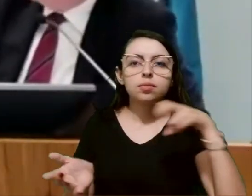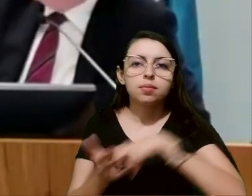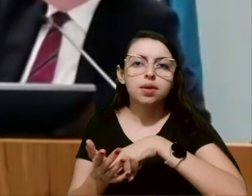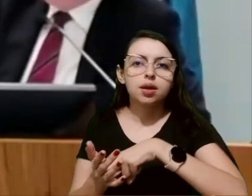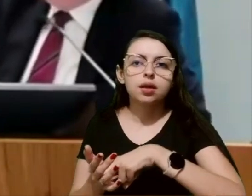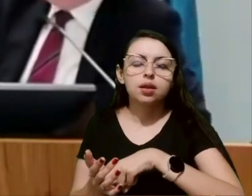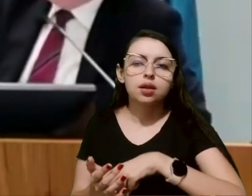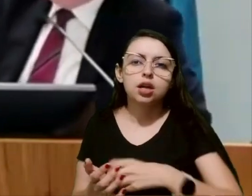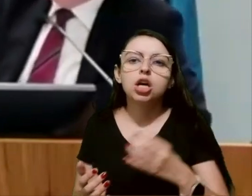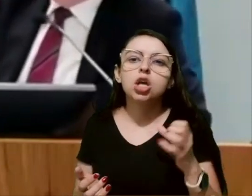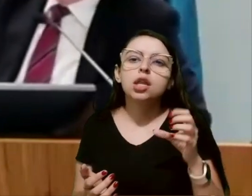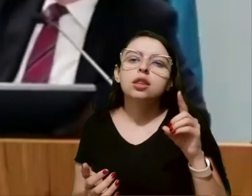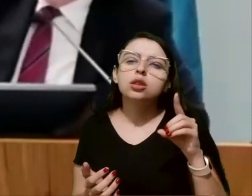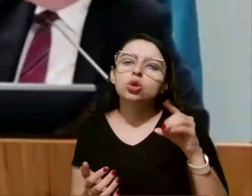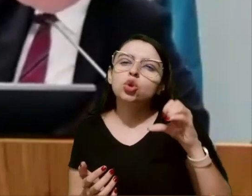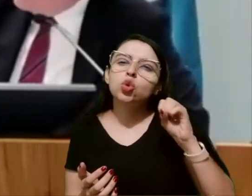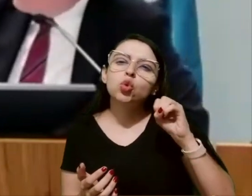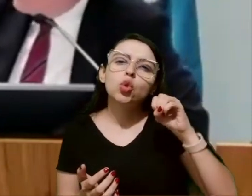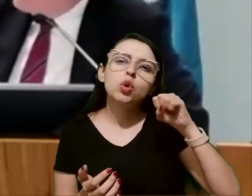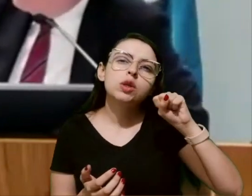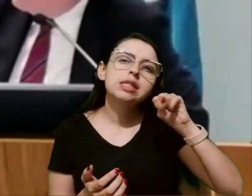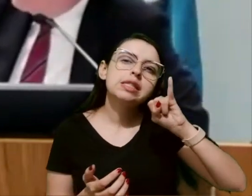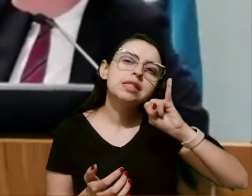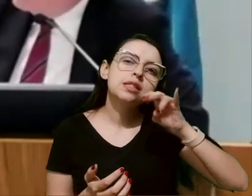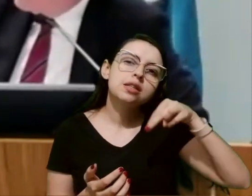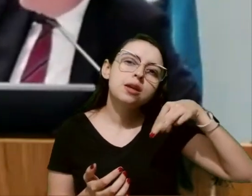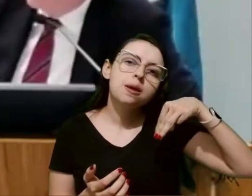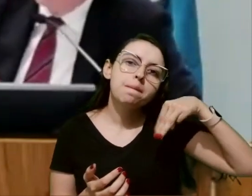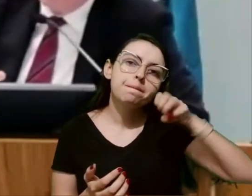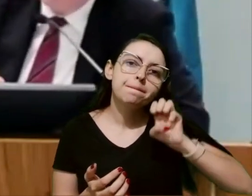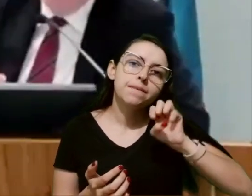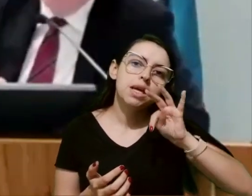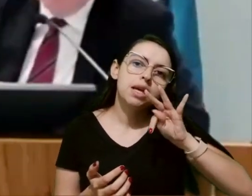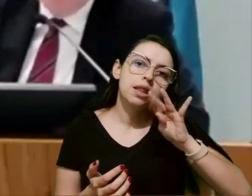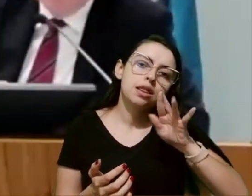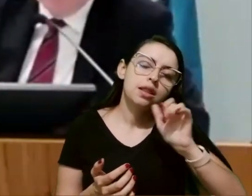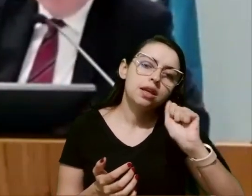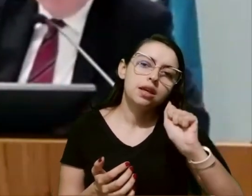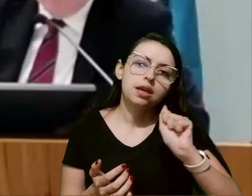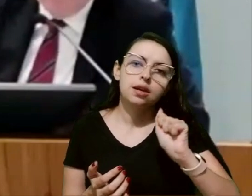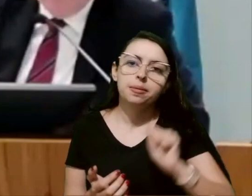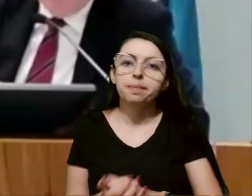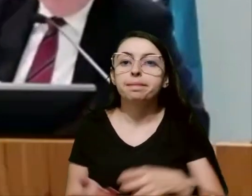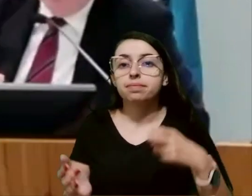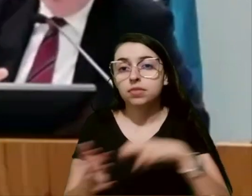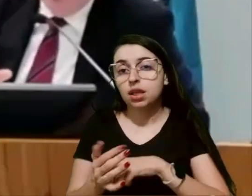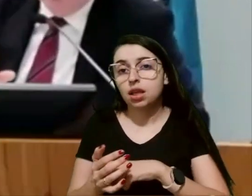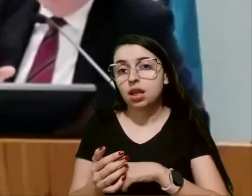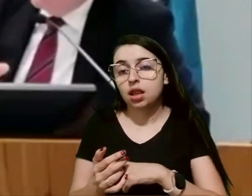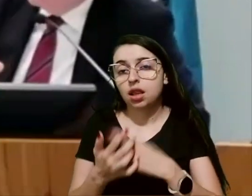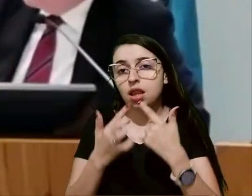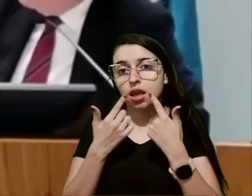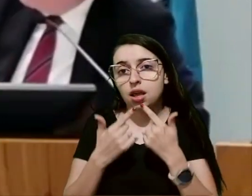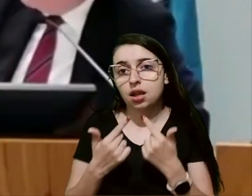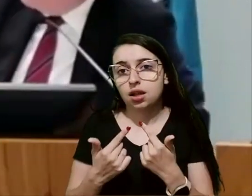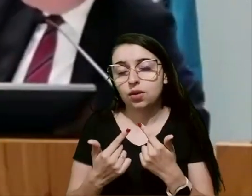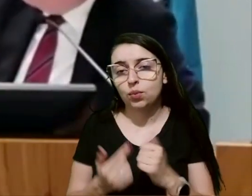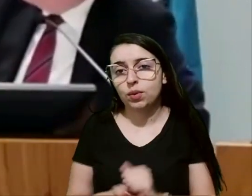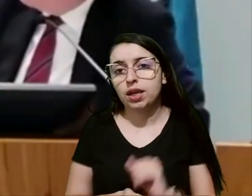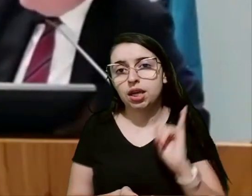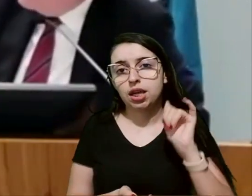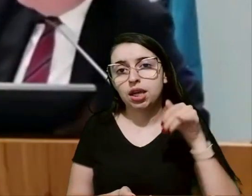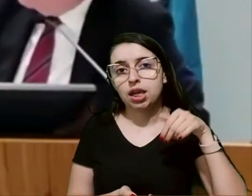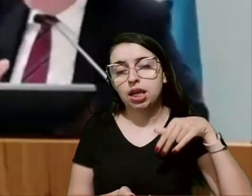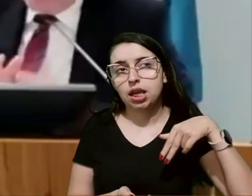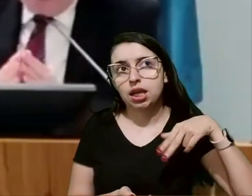que é a sentença de dosimetria da pena, a fixação da pena. Na língua inglesa, isso é